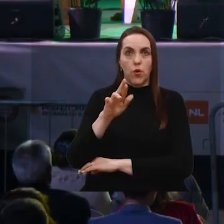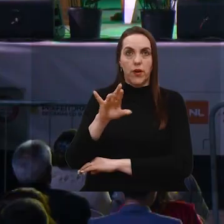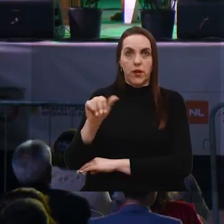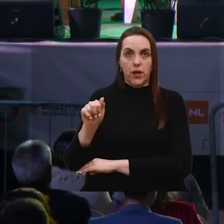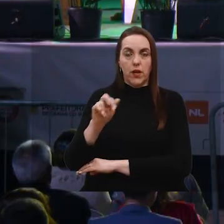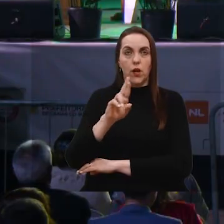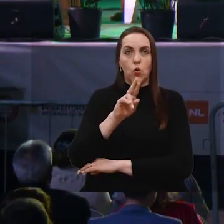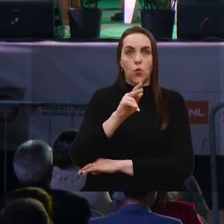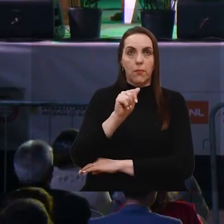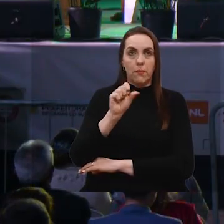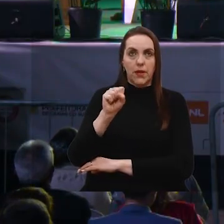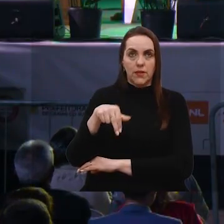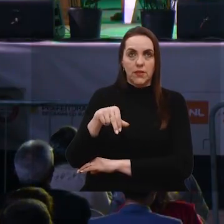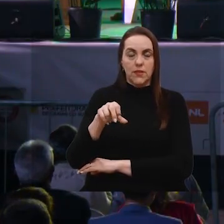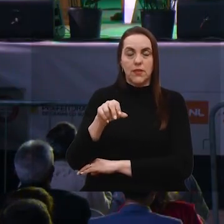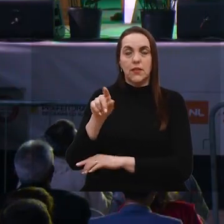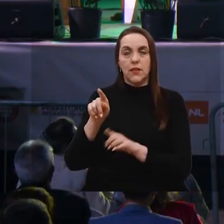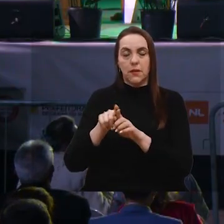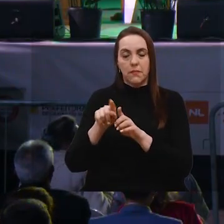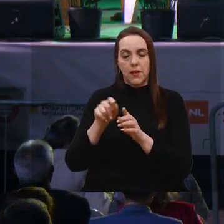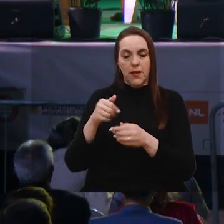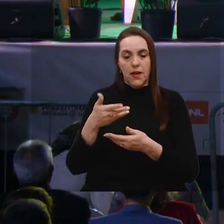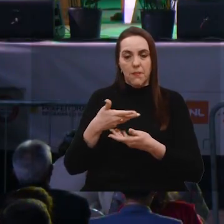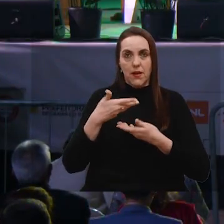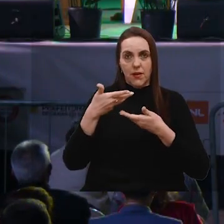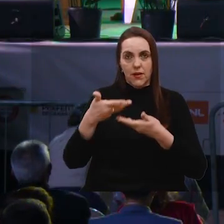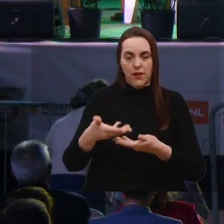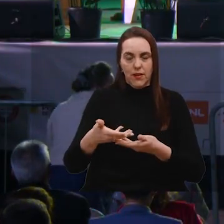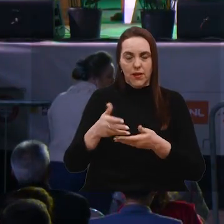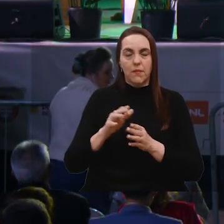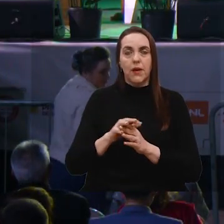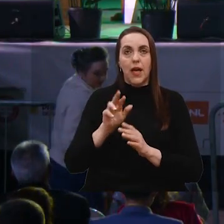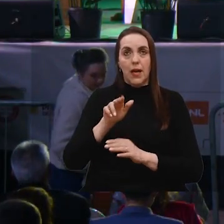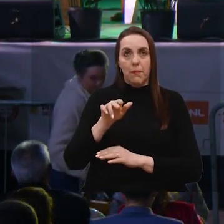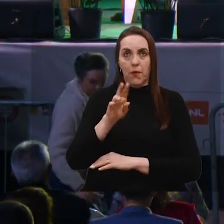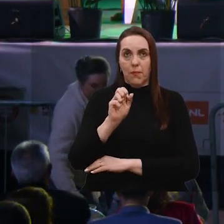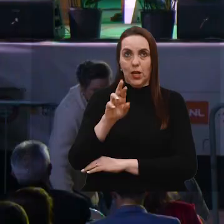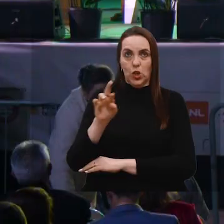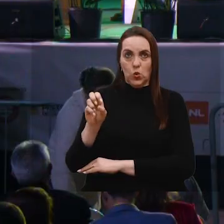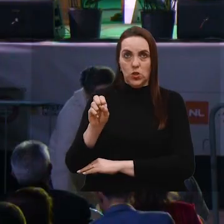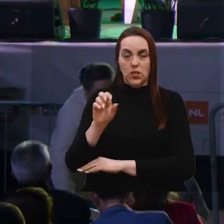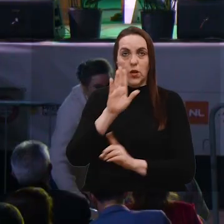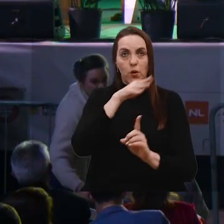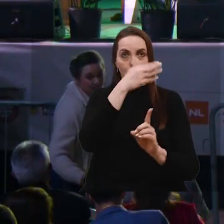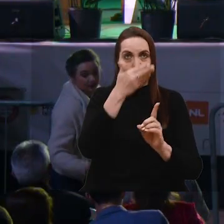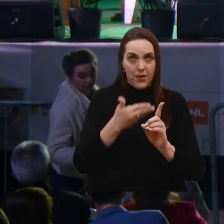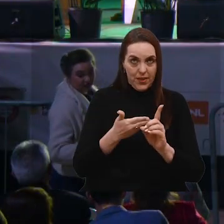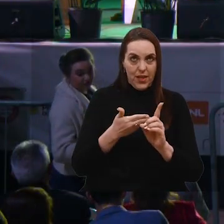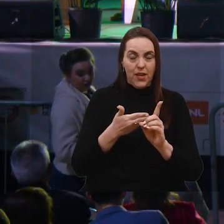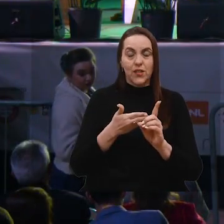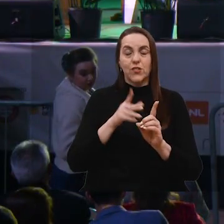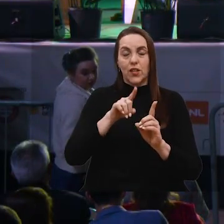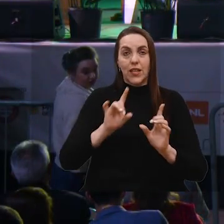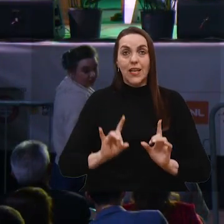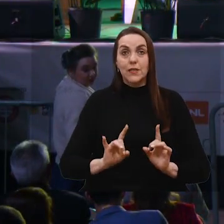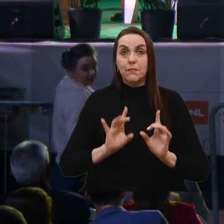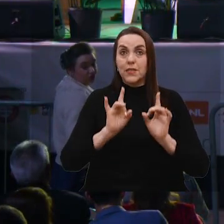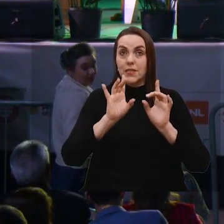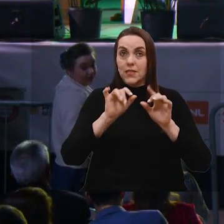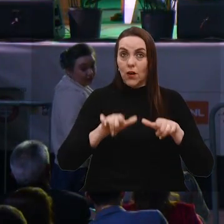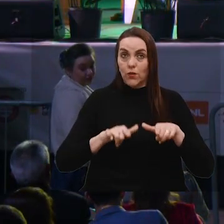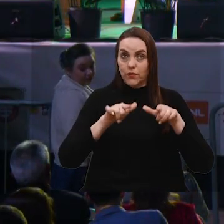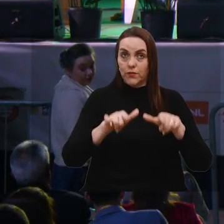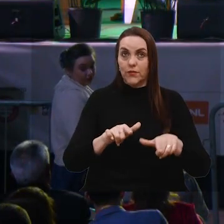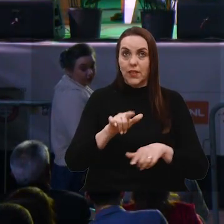Bueira e Rubens Tizotti para receber a comenda Irmãos Bertucci, o homenageado Rafa Deboni